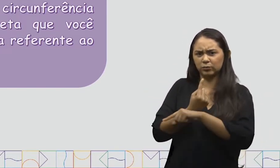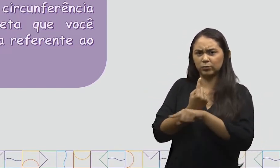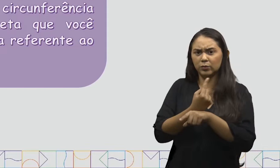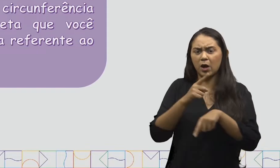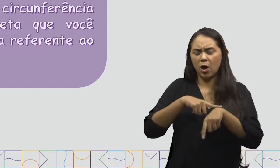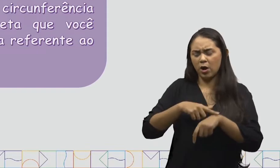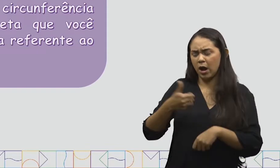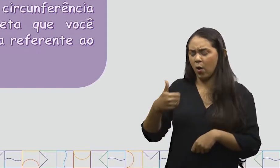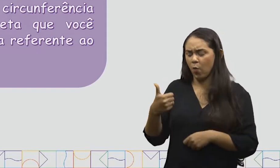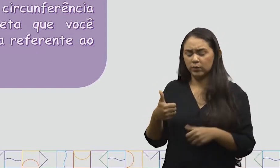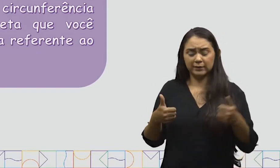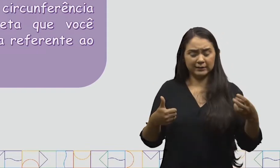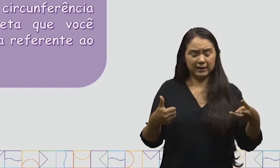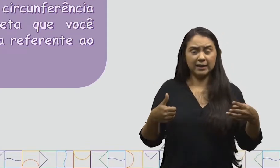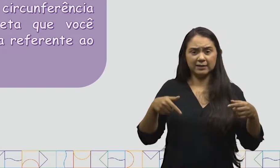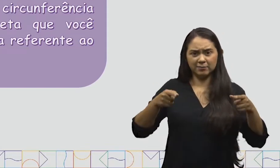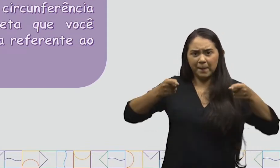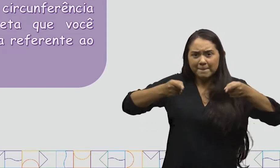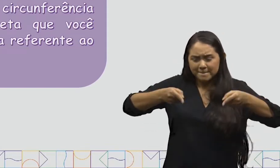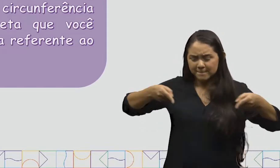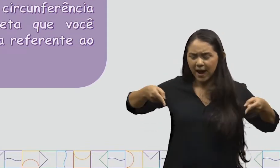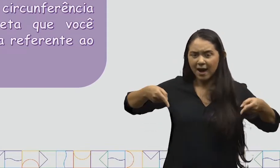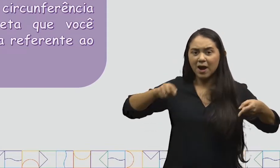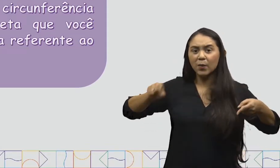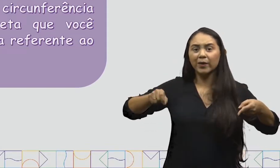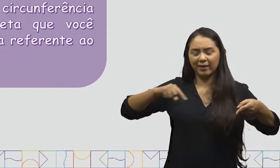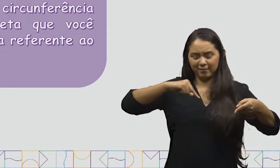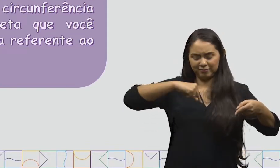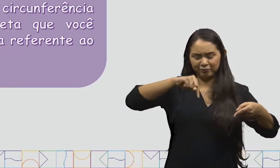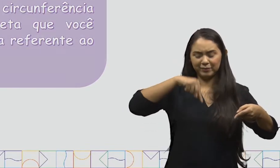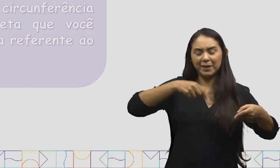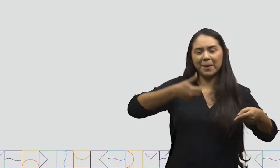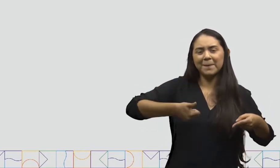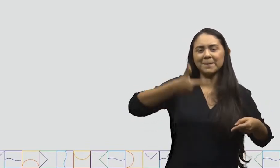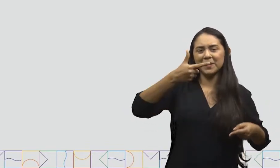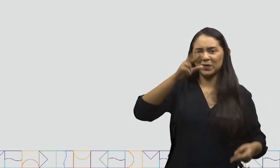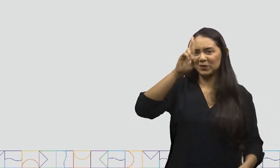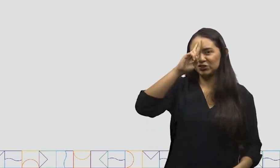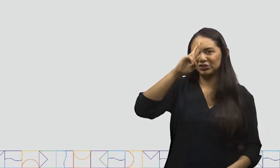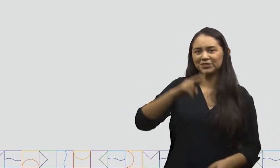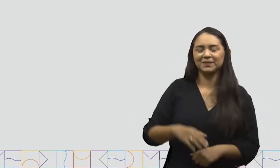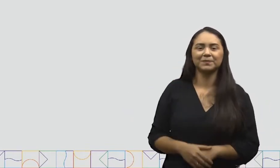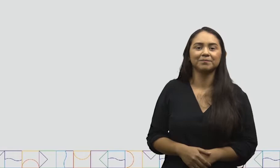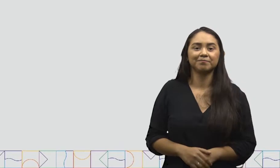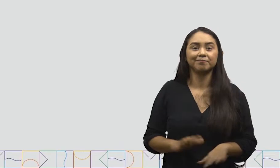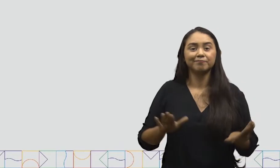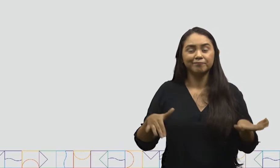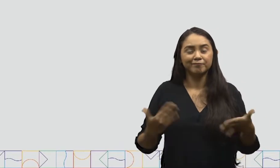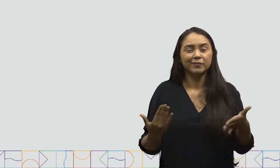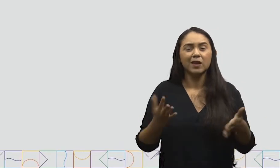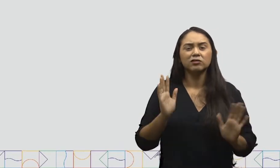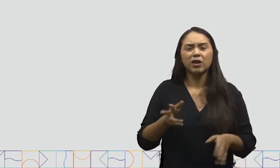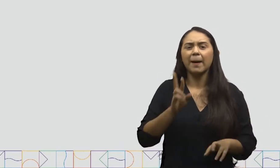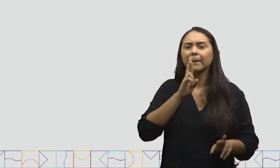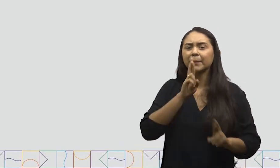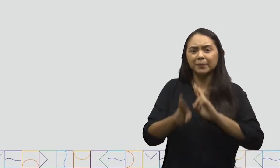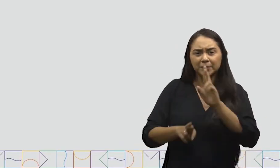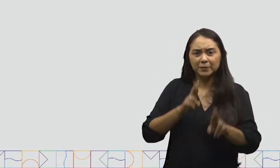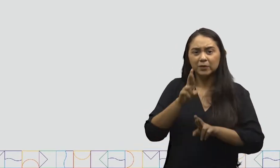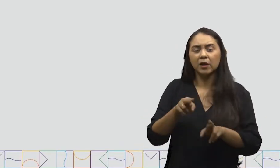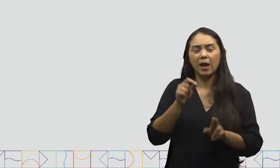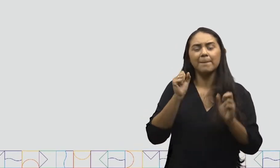e 13 horas será a reta referente ao meio-dia. A partir dos resultados, podemos